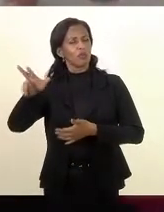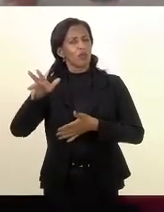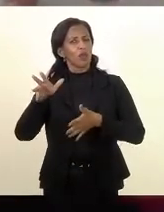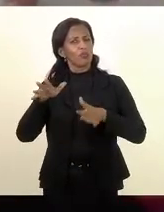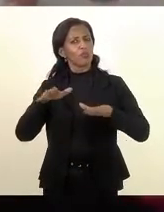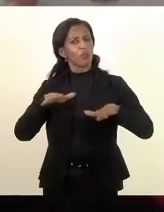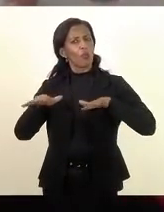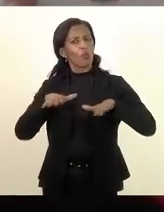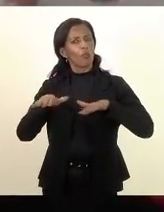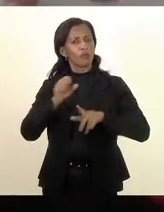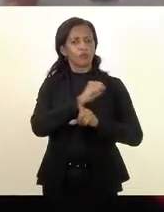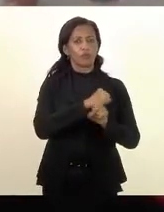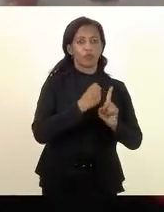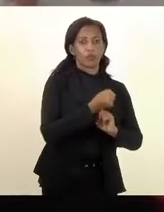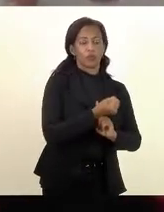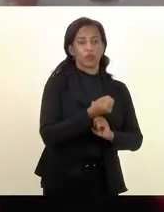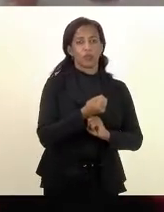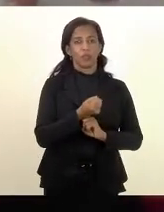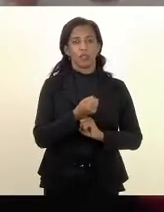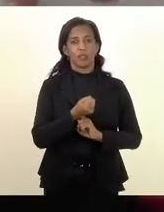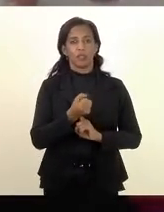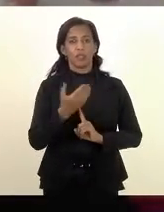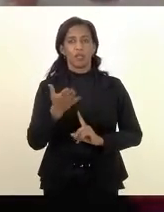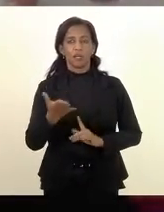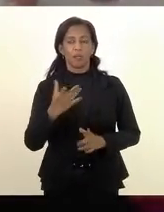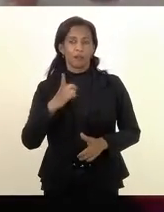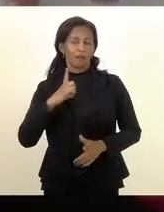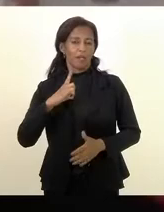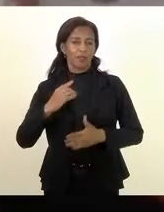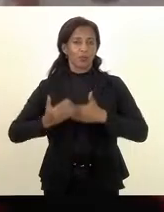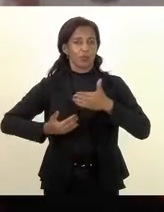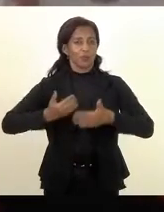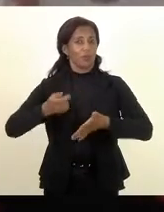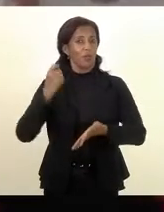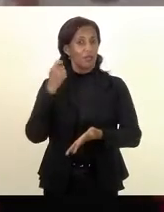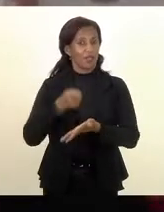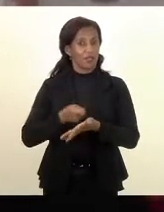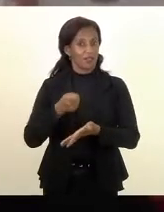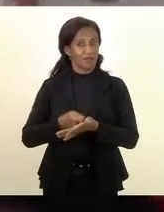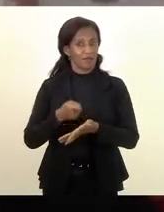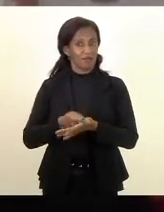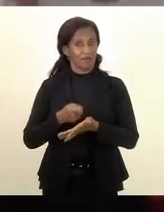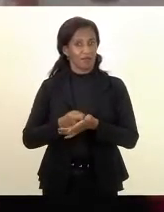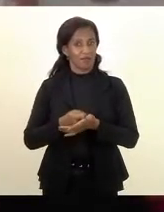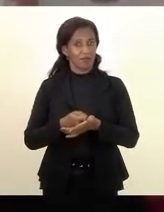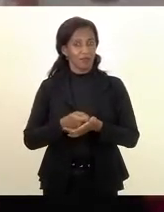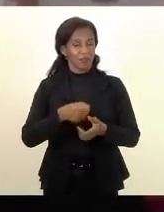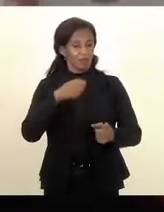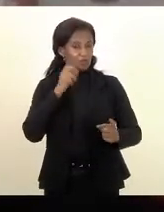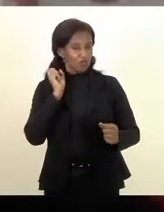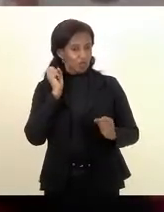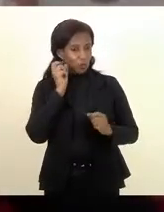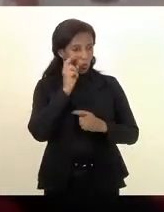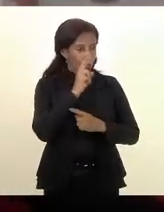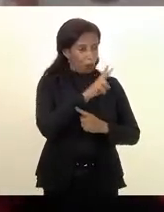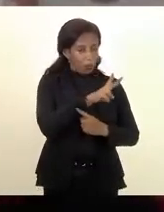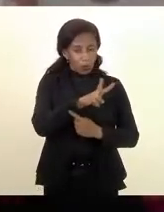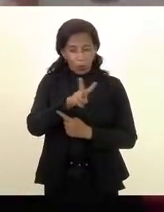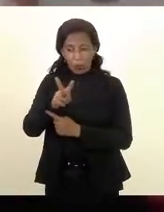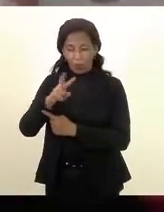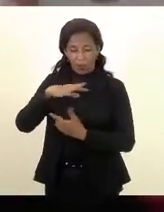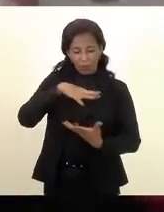social mas de aumento de repertório garantia de olhar o mundo em outra